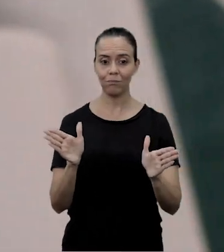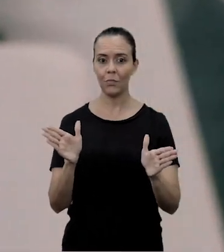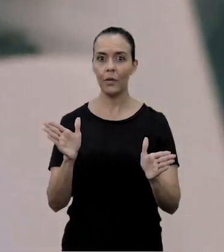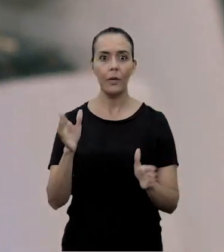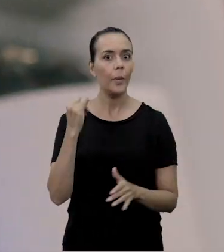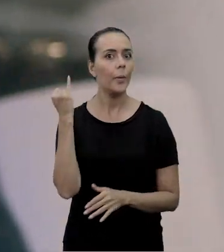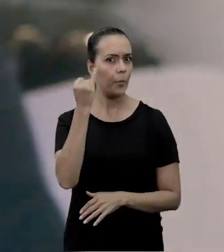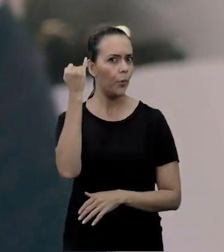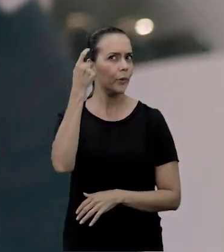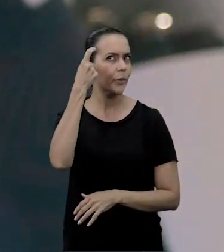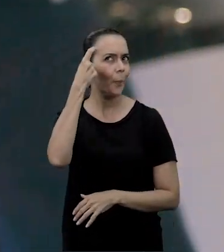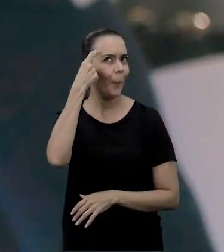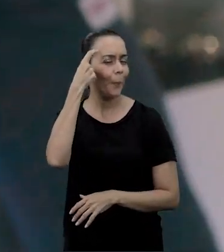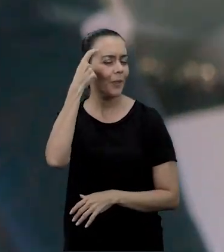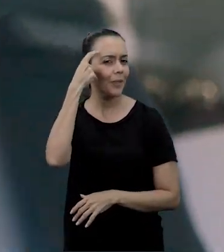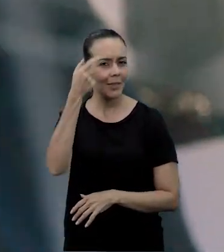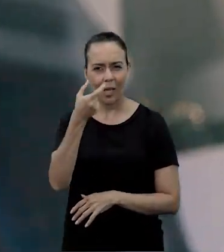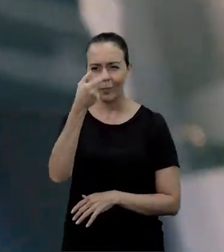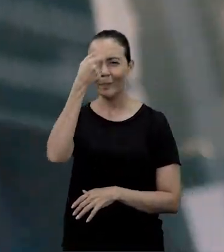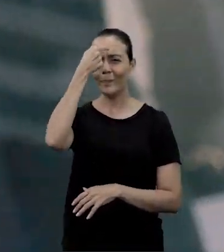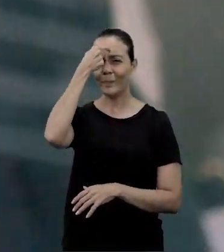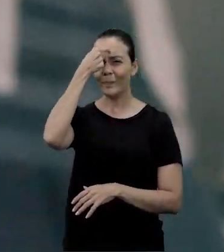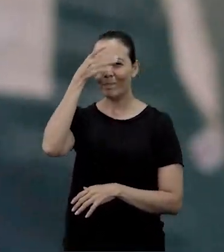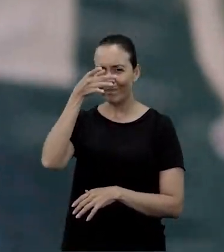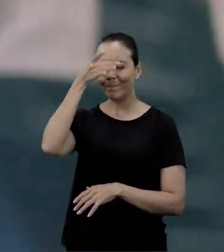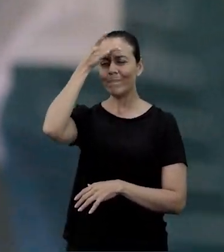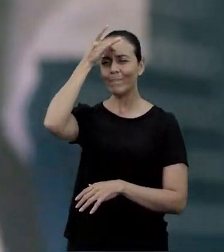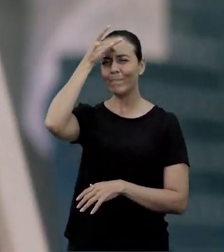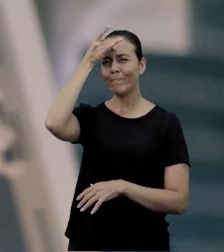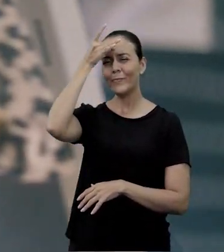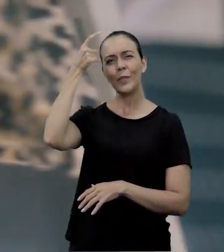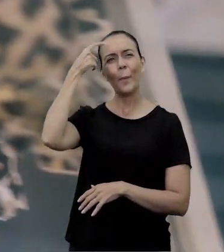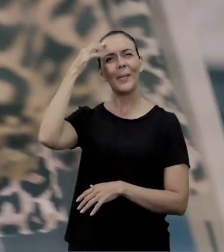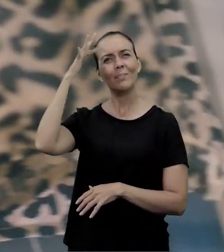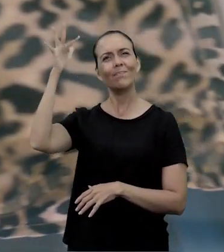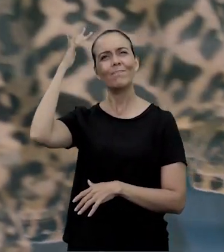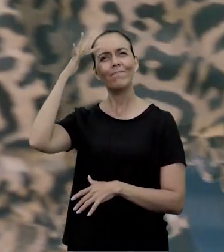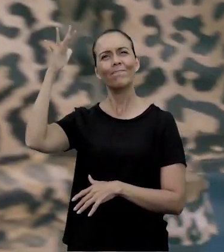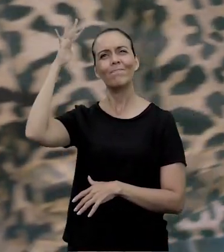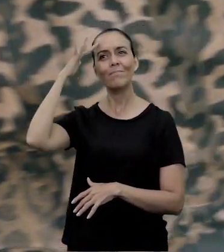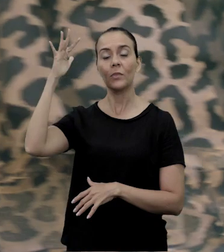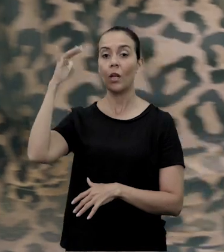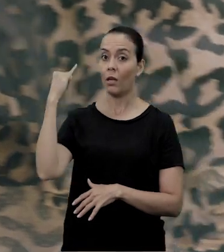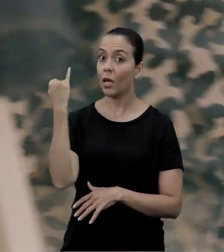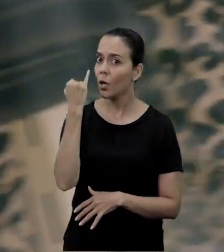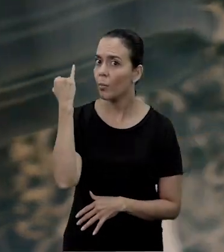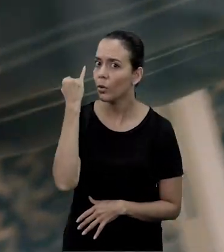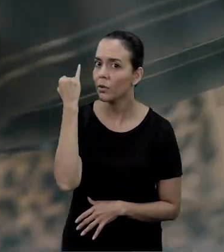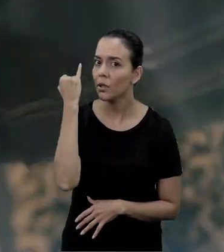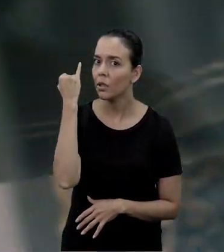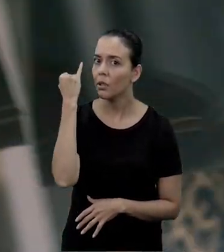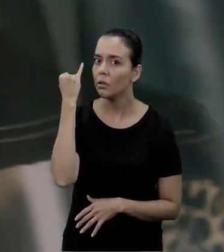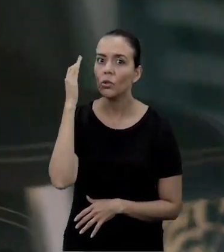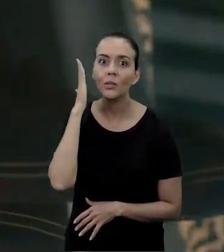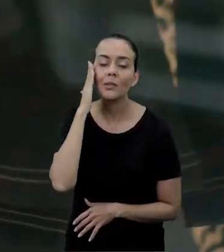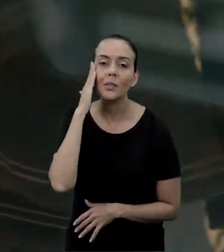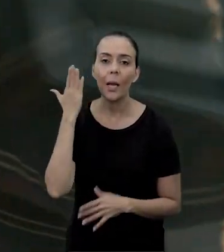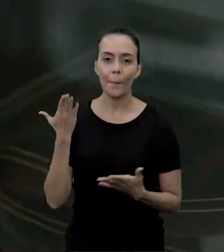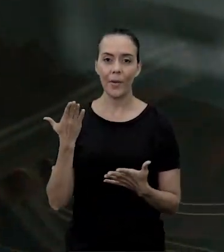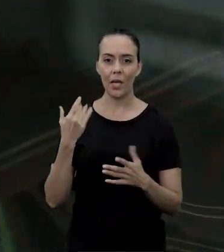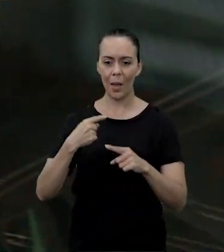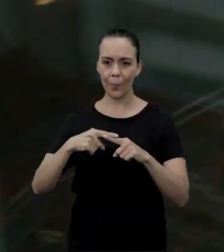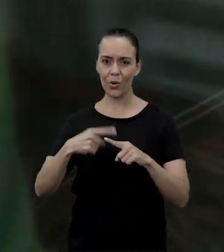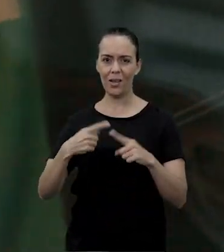que talvez o mergulho na psique humana e nessa reflexão seja muito útil a essa altura do campeonato, porque